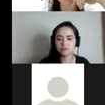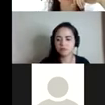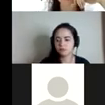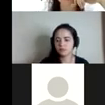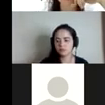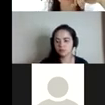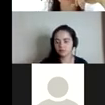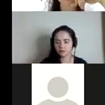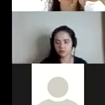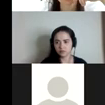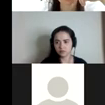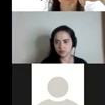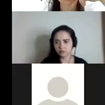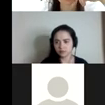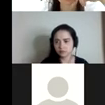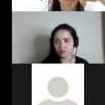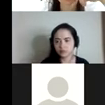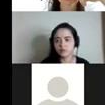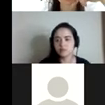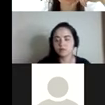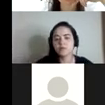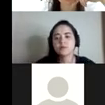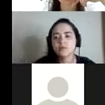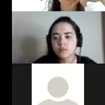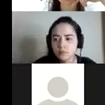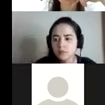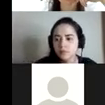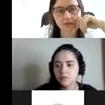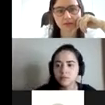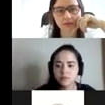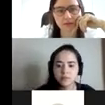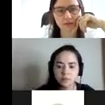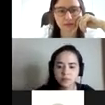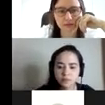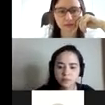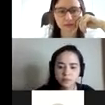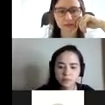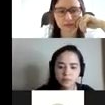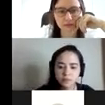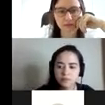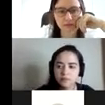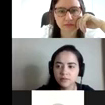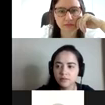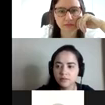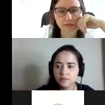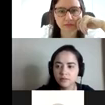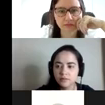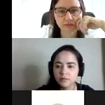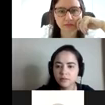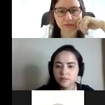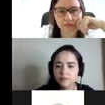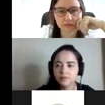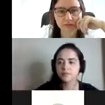View, peraí. Carolina, daqui a pouco vai entrar também as intérpretes em Libras. Tá?